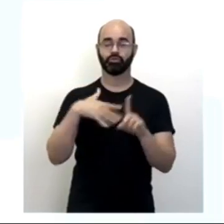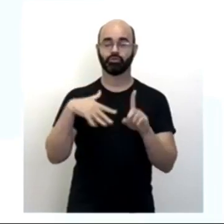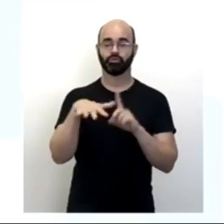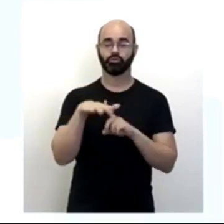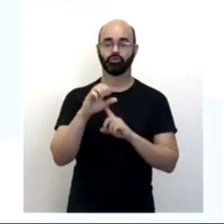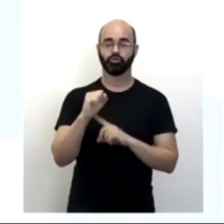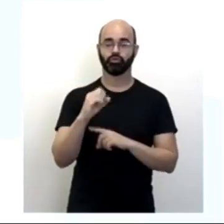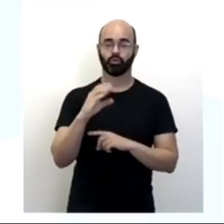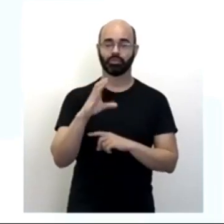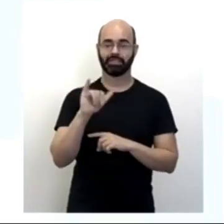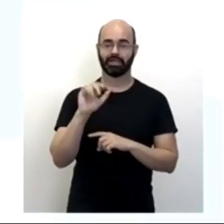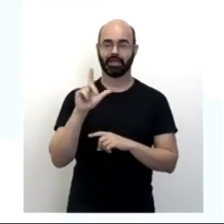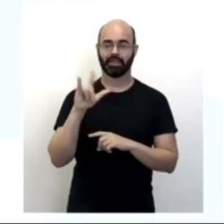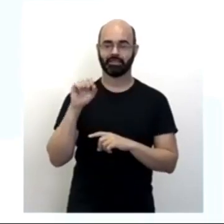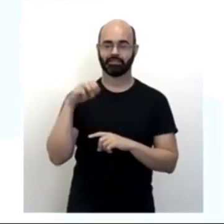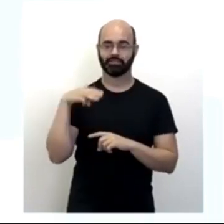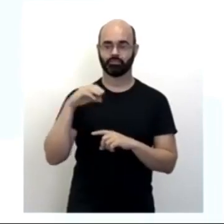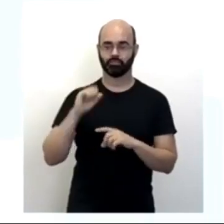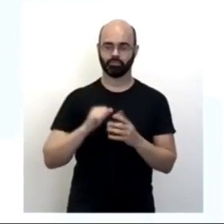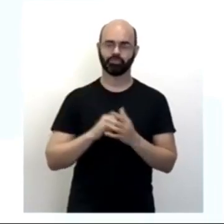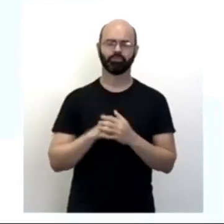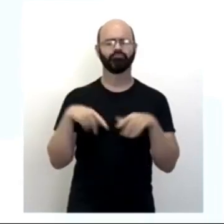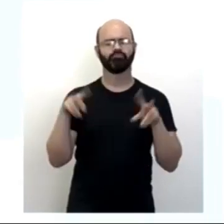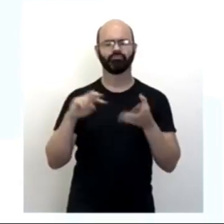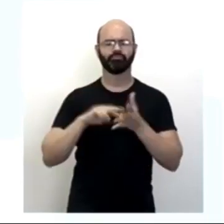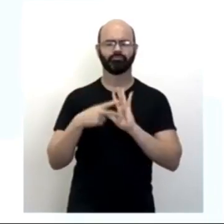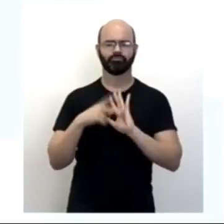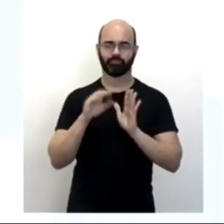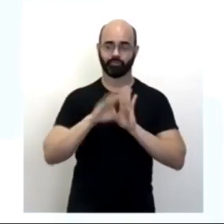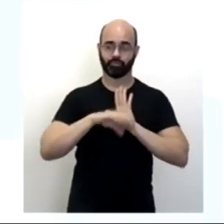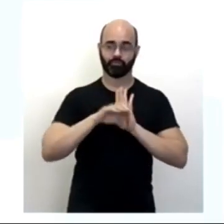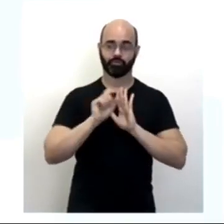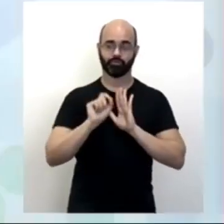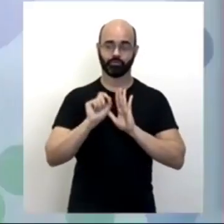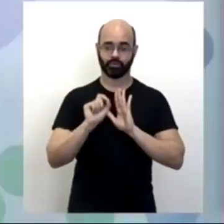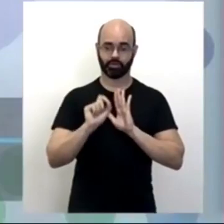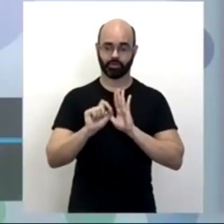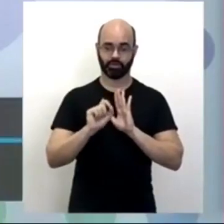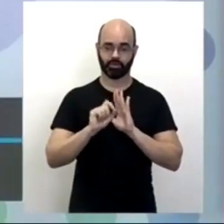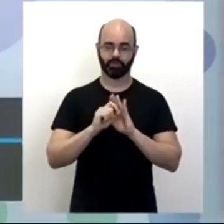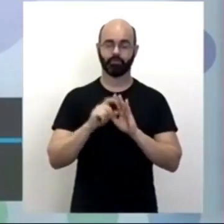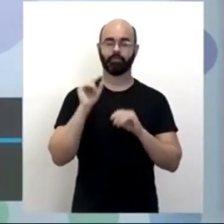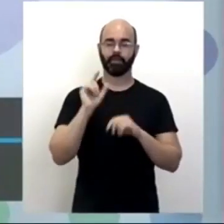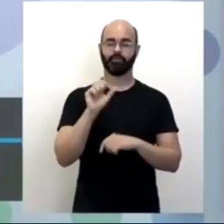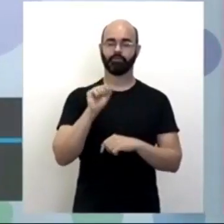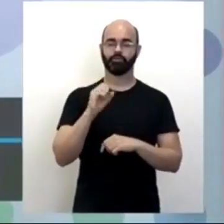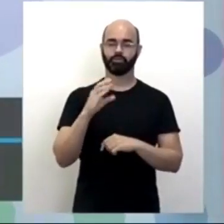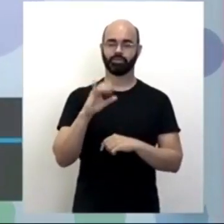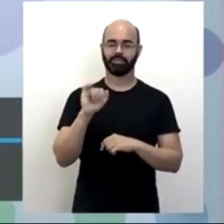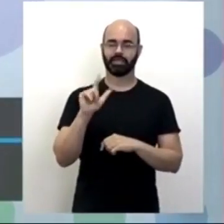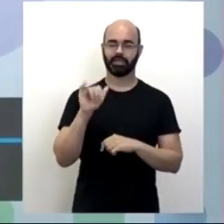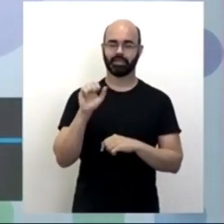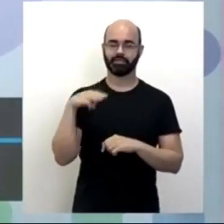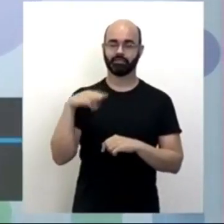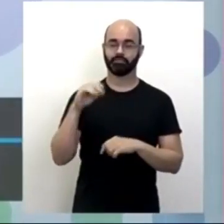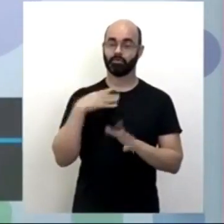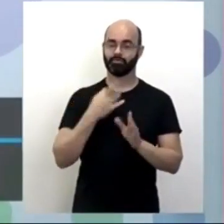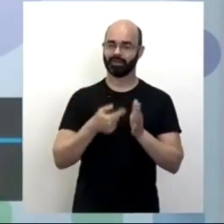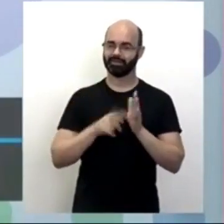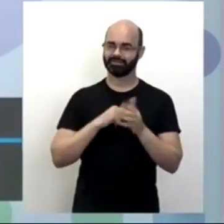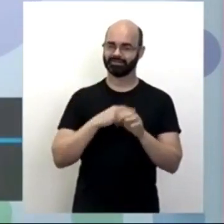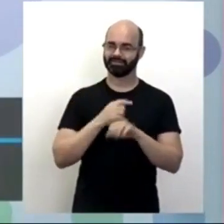bastante abrangente, as definições e conceitos históricos de socialismo. Já dando spoiler que não há só